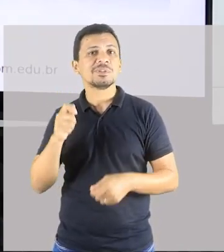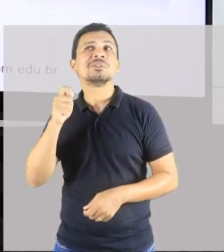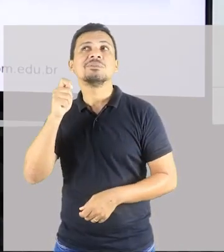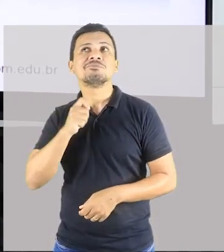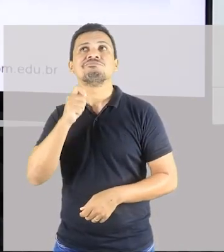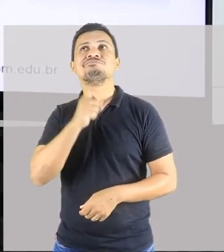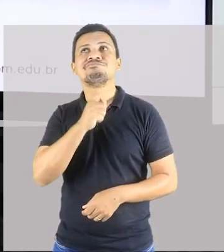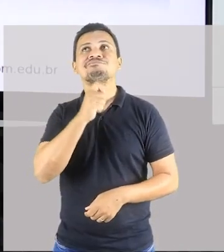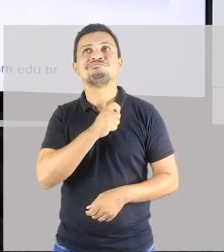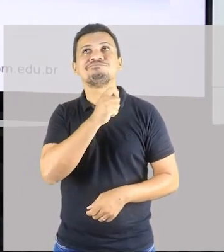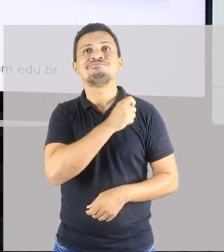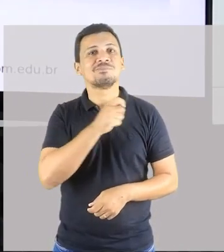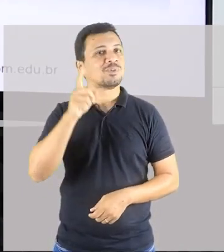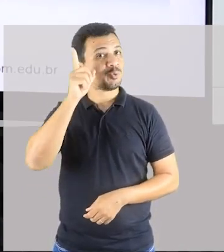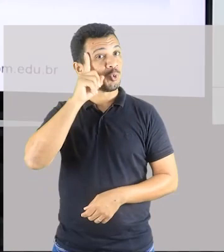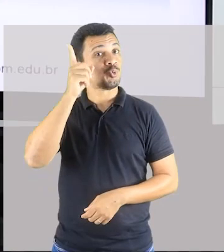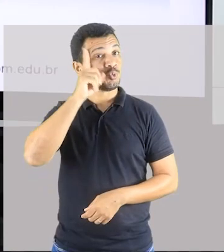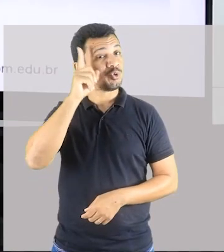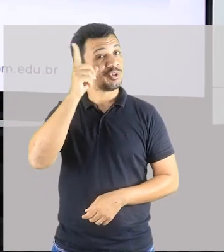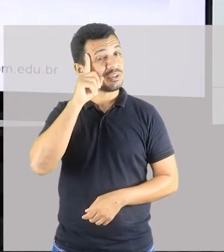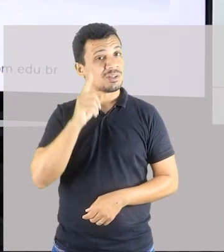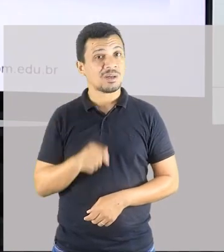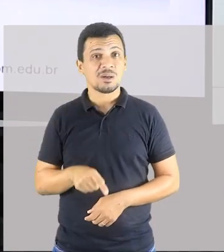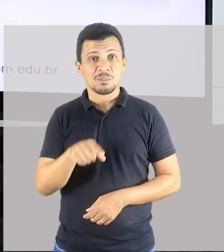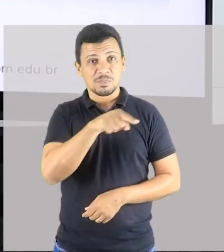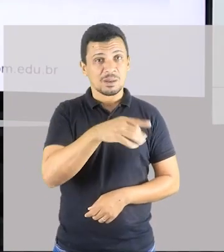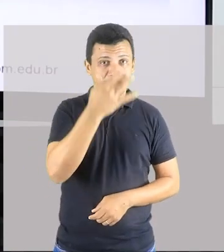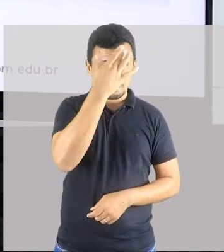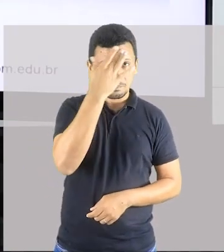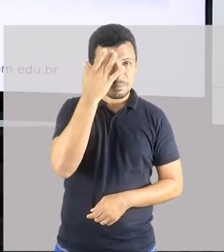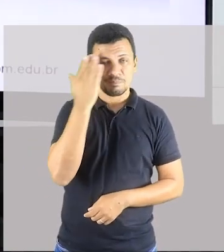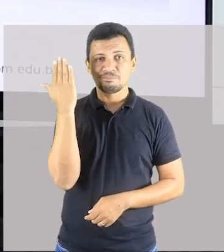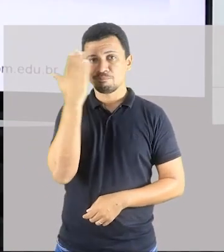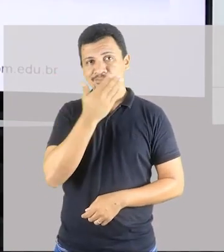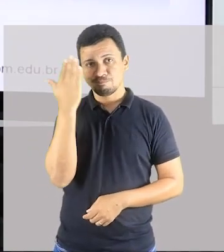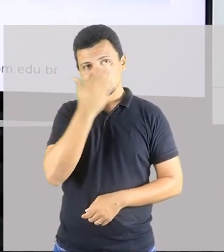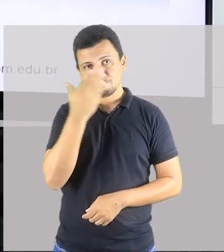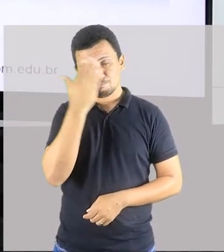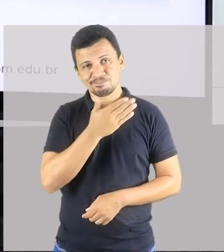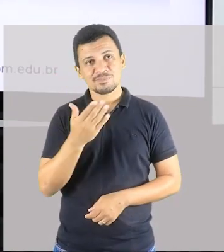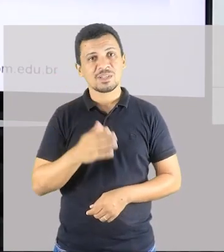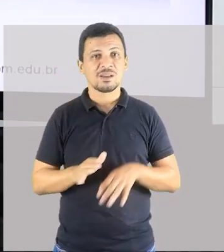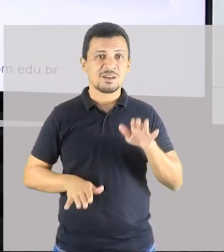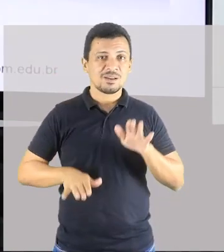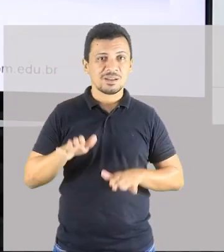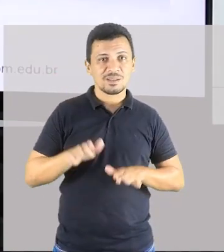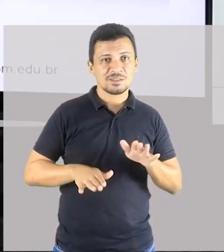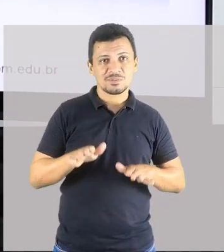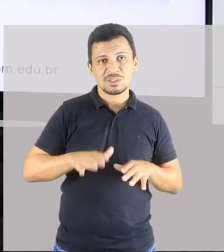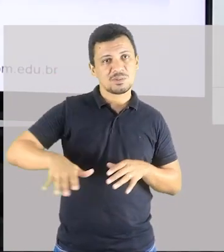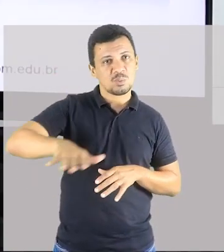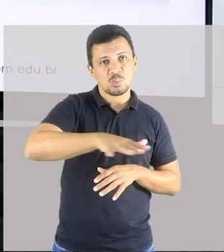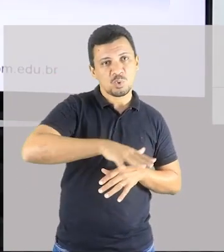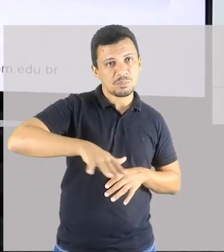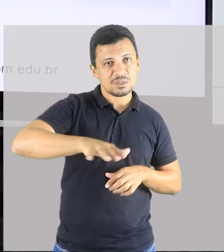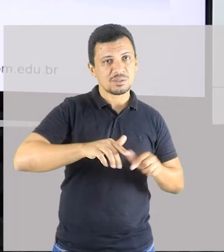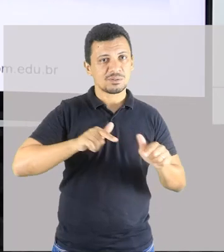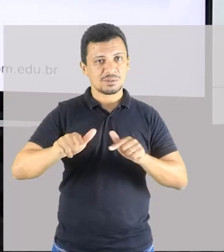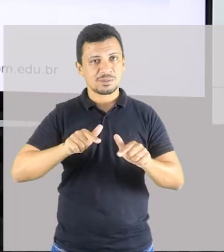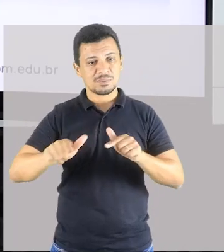todo dia para que isso não fique nítido, né? No seu dia a dia ali, às vezes no seu ambiente de